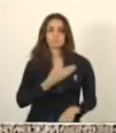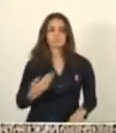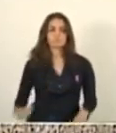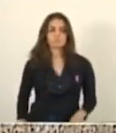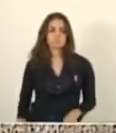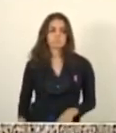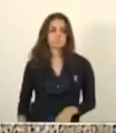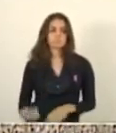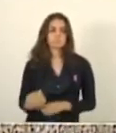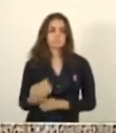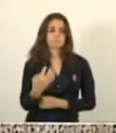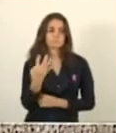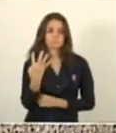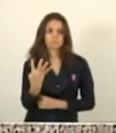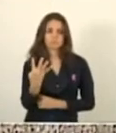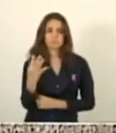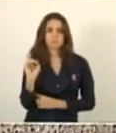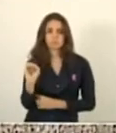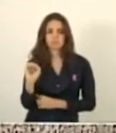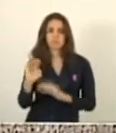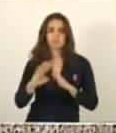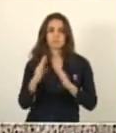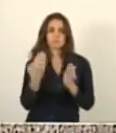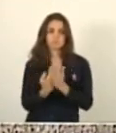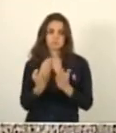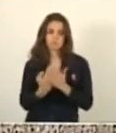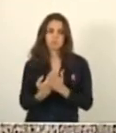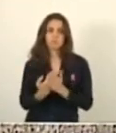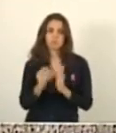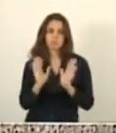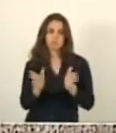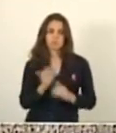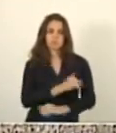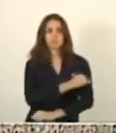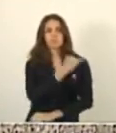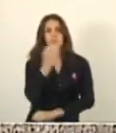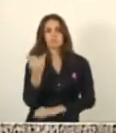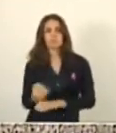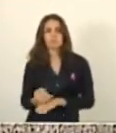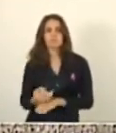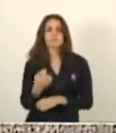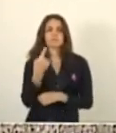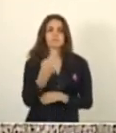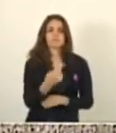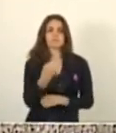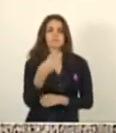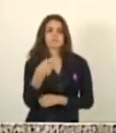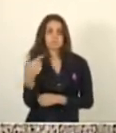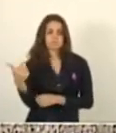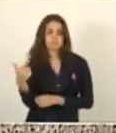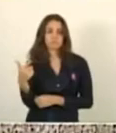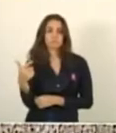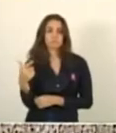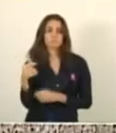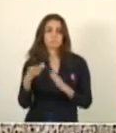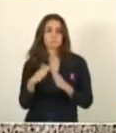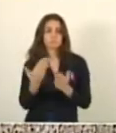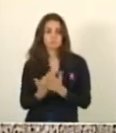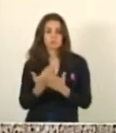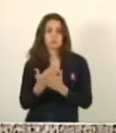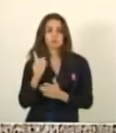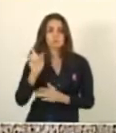tendo 40 escolas, chegando agora a 132 escolas de tempo integral. Então, é importante, é um